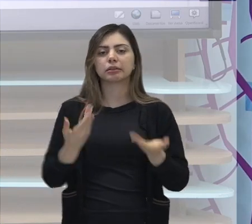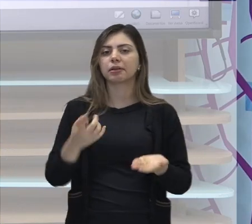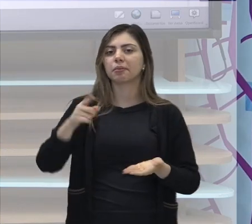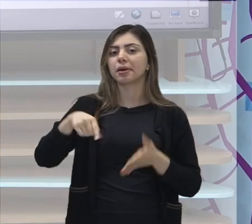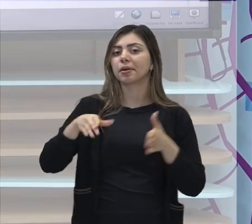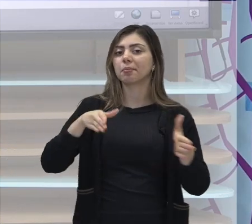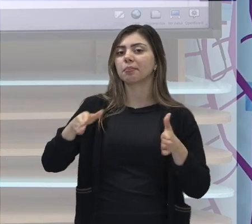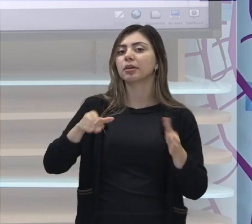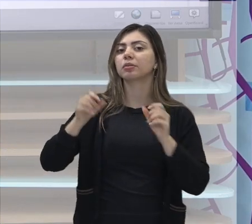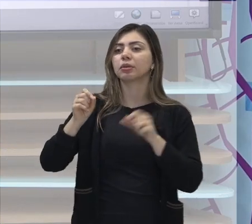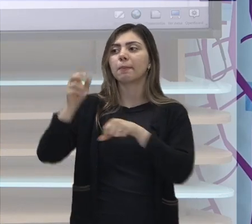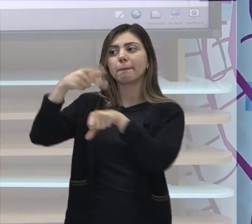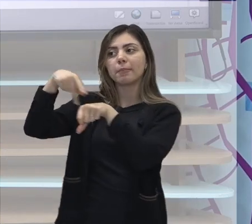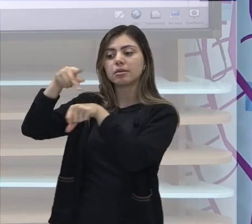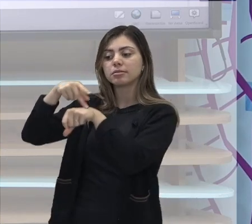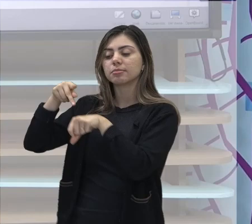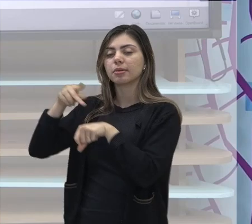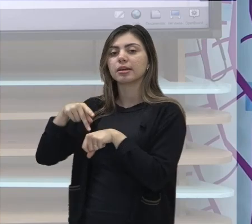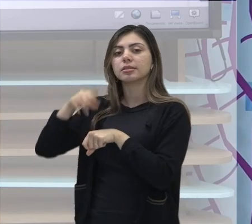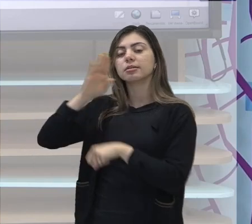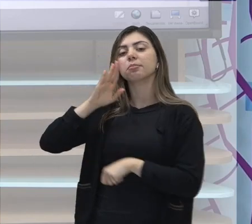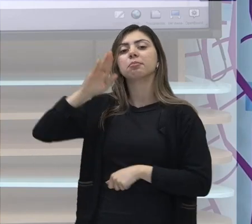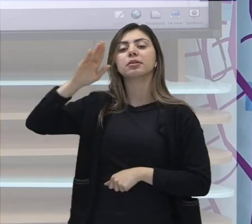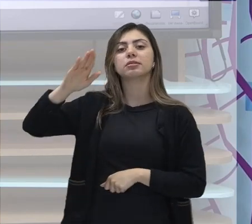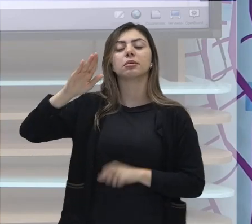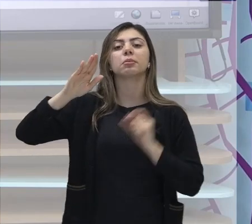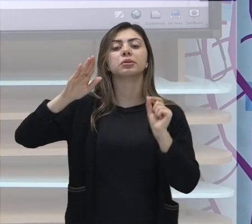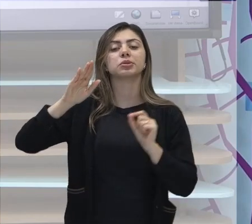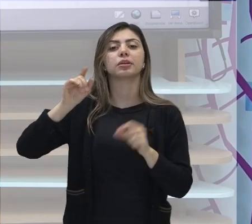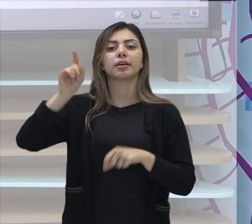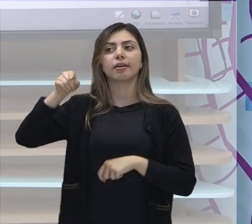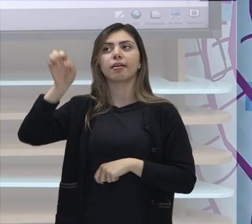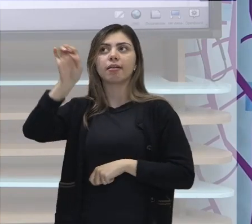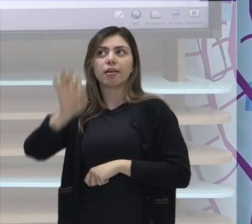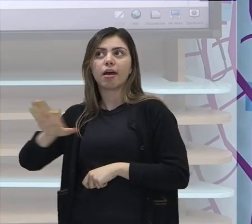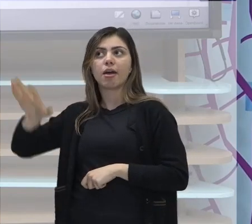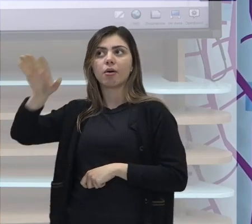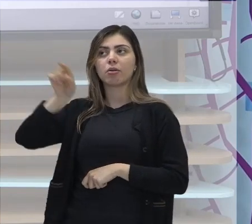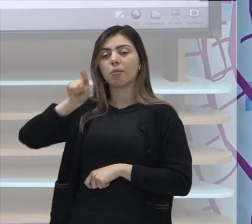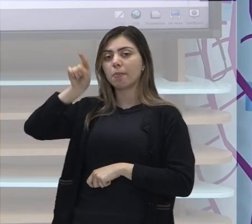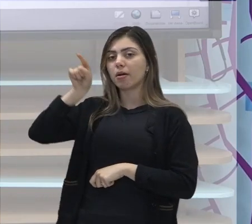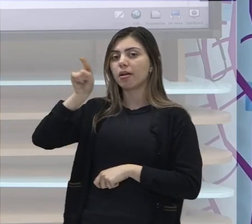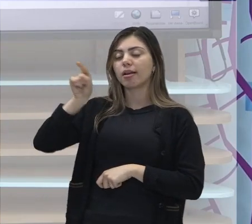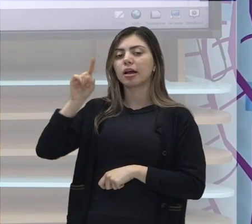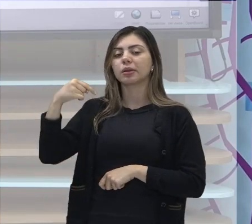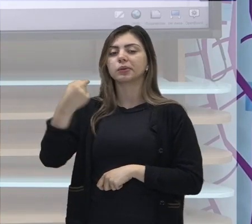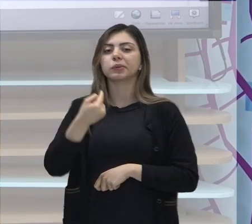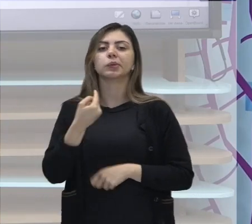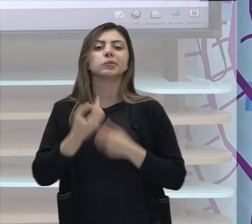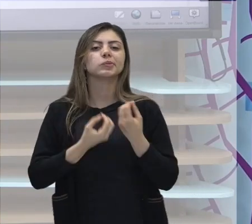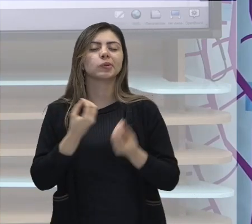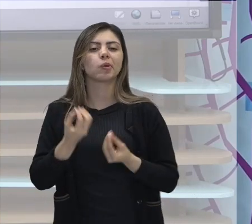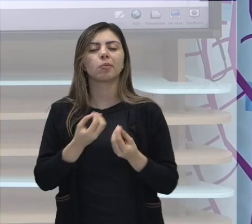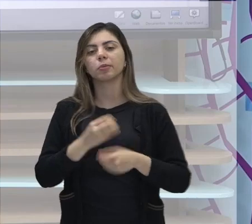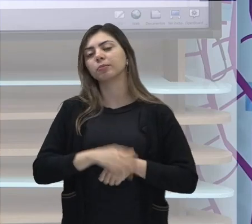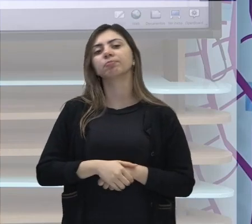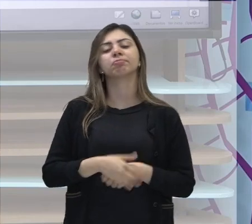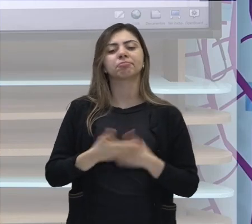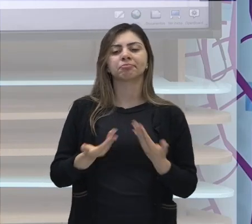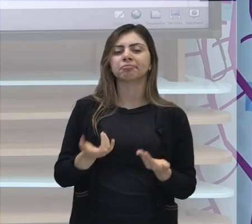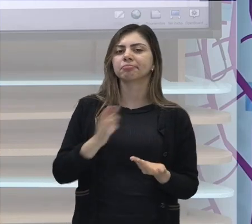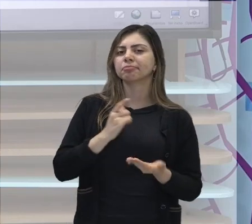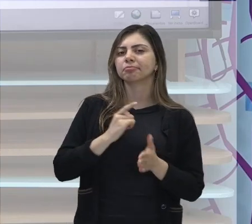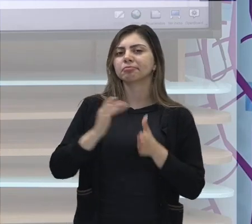as nações, principalmente, né, as nações europeias, estão vivendo um